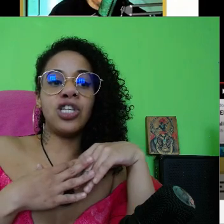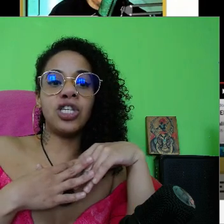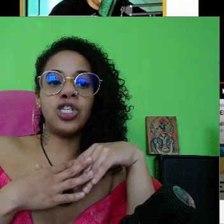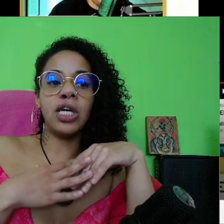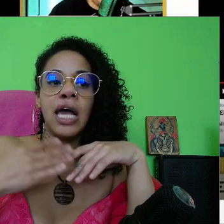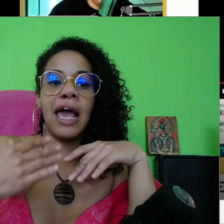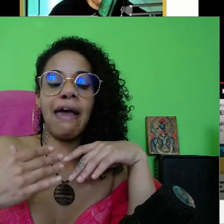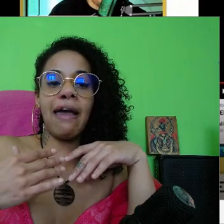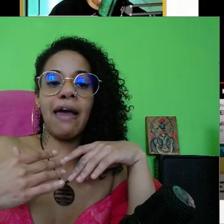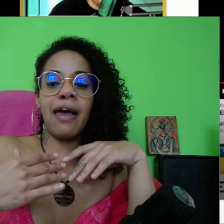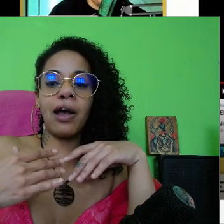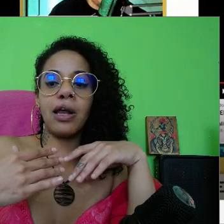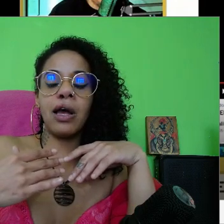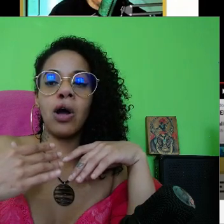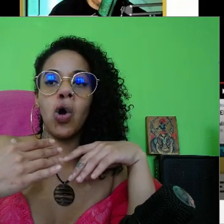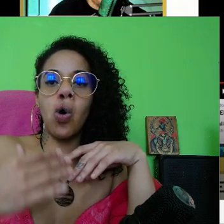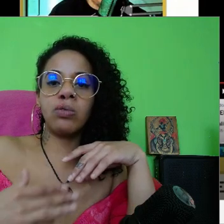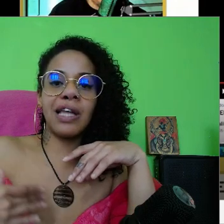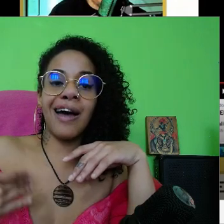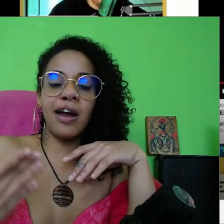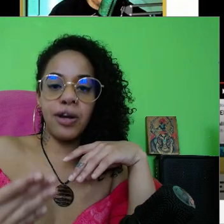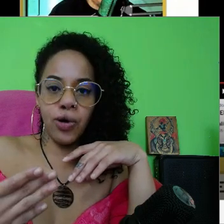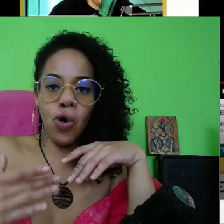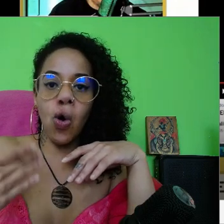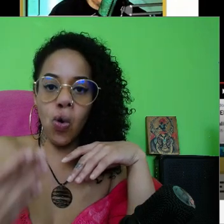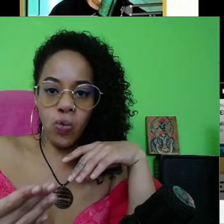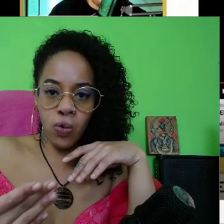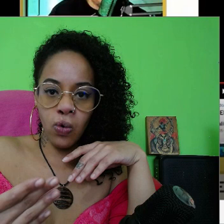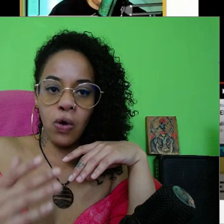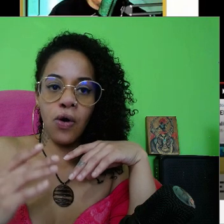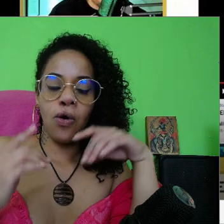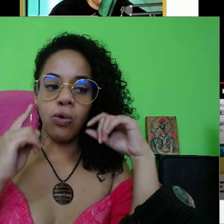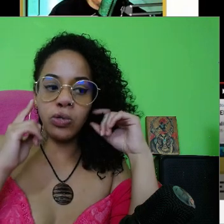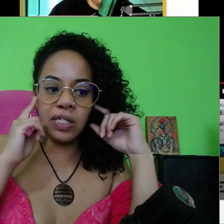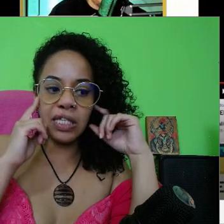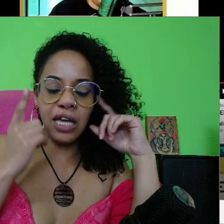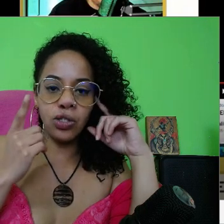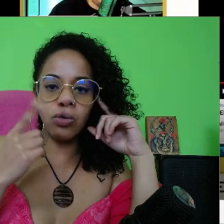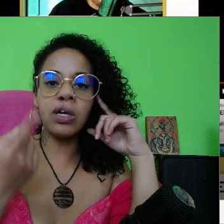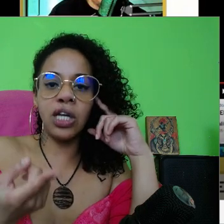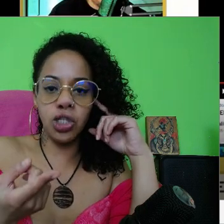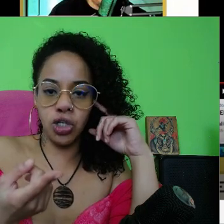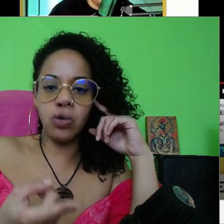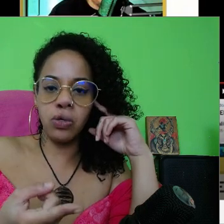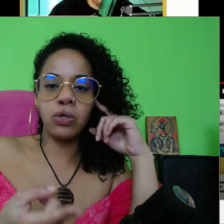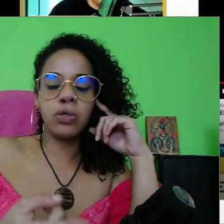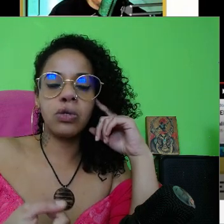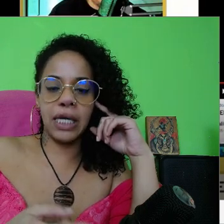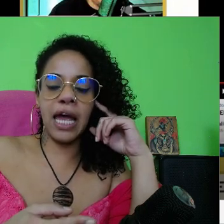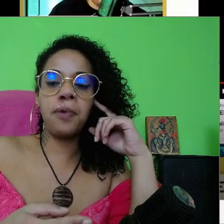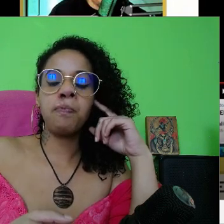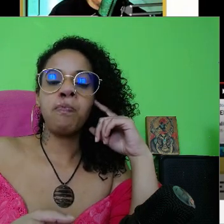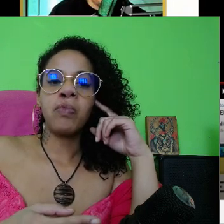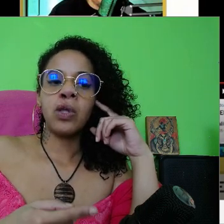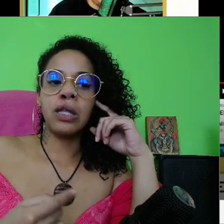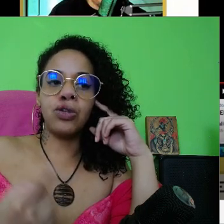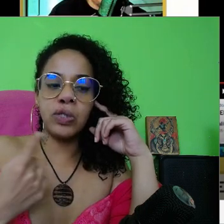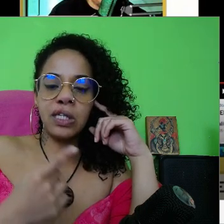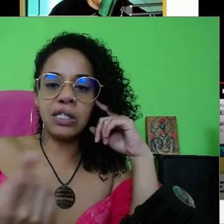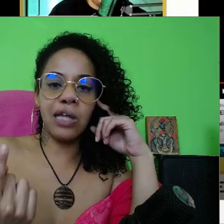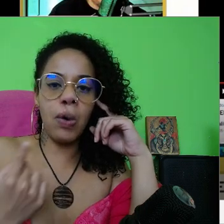é a gente é contar com o senso crítico né